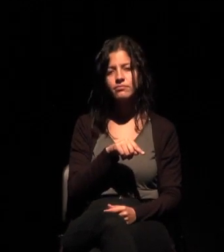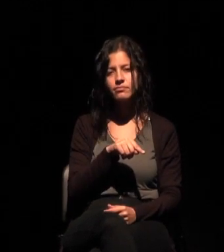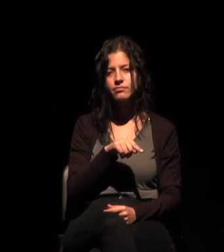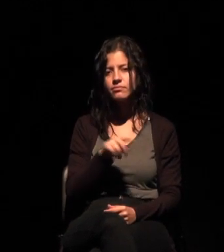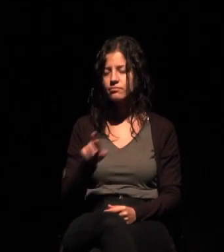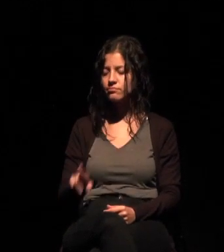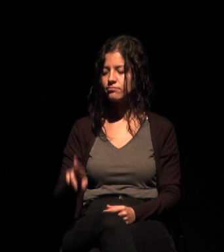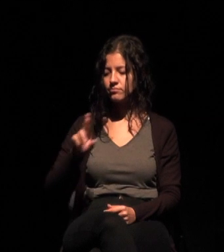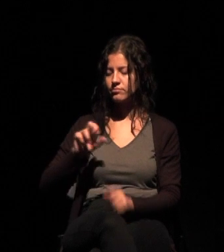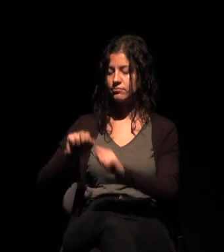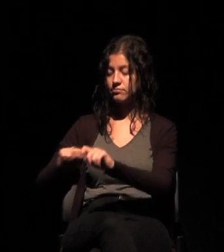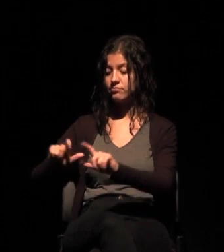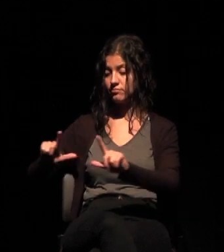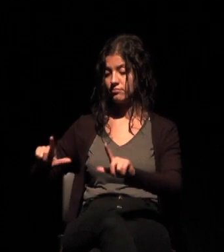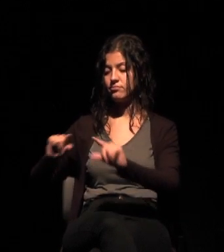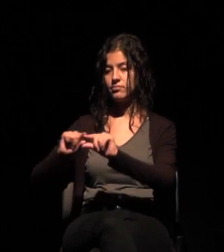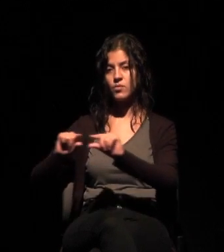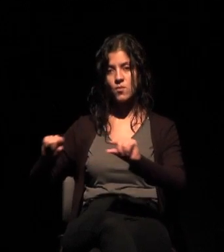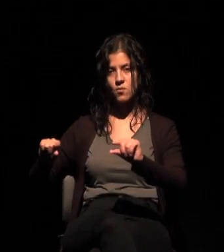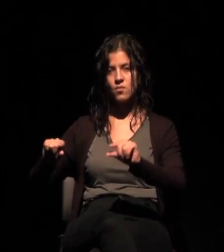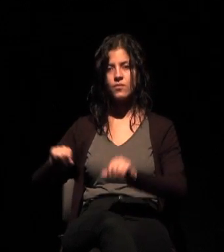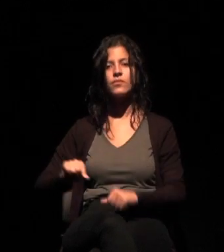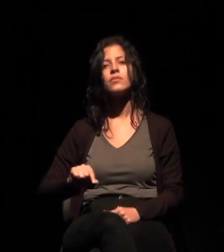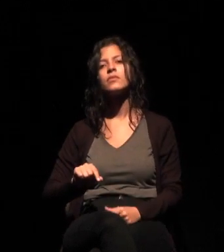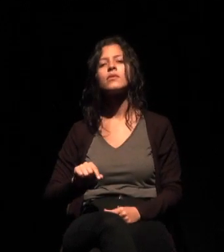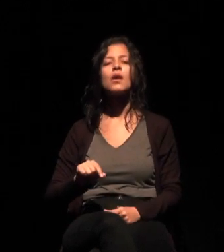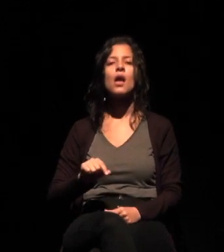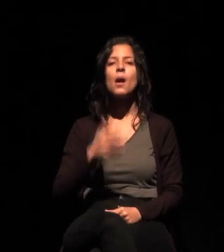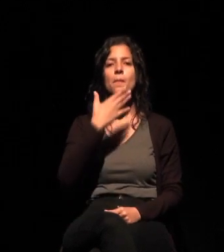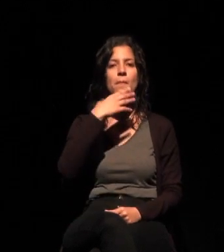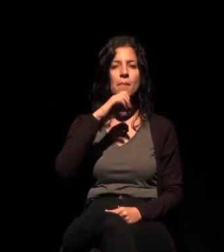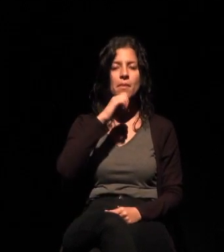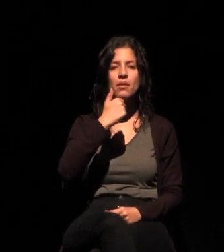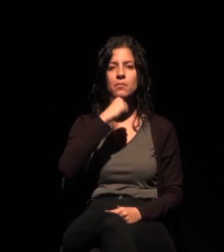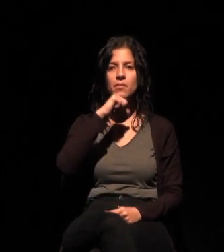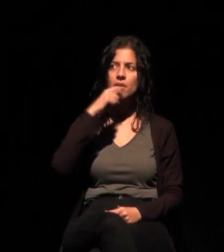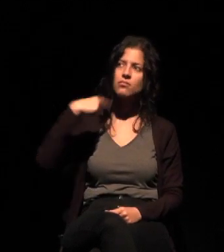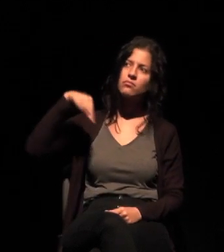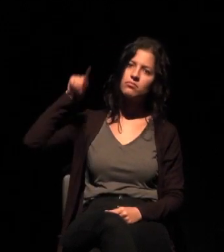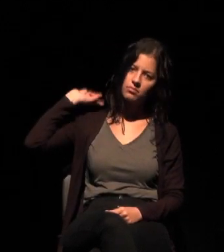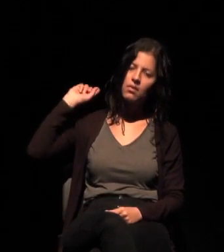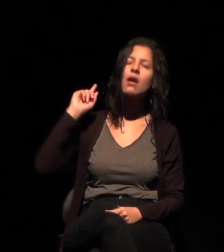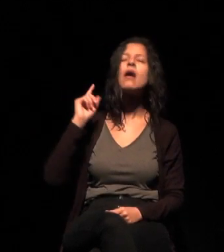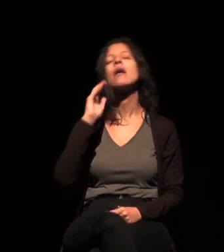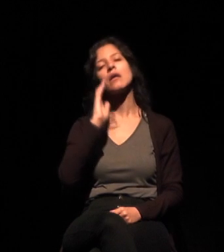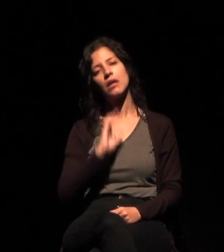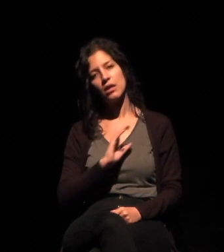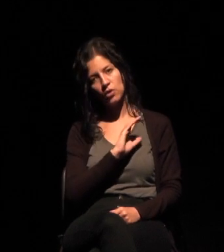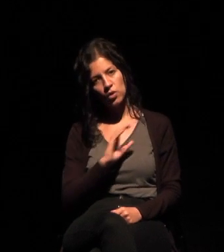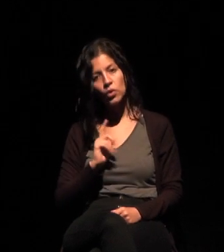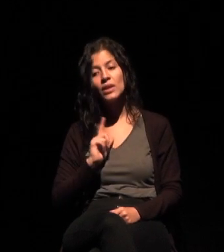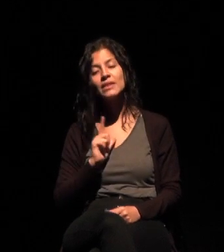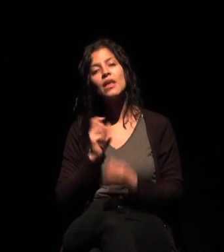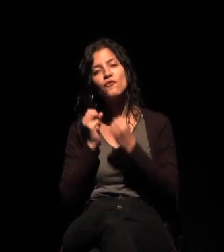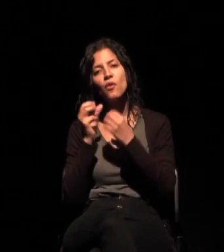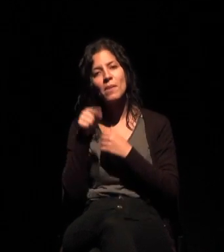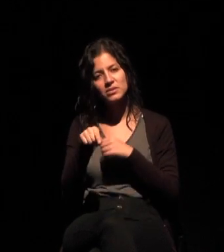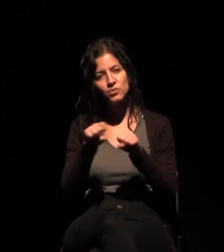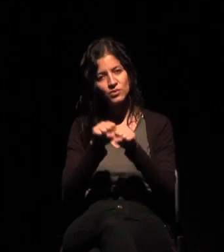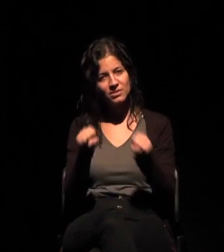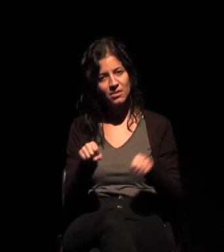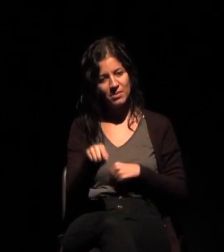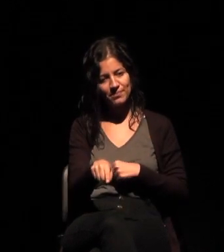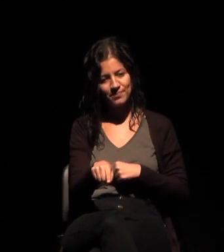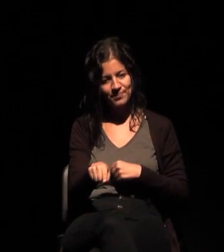isso é que ele é filho de alguém que é católico e isso está na base a segunda razão